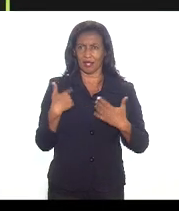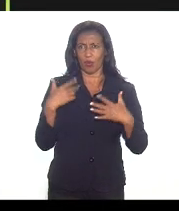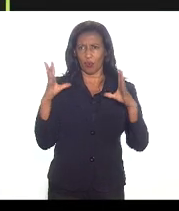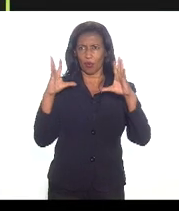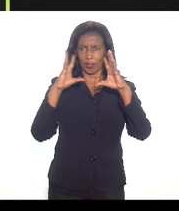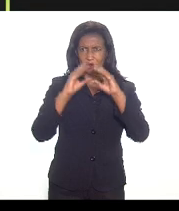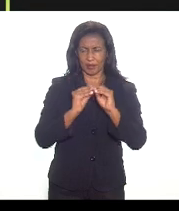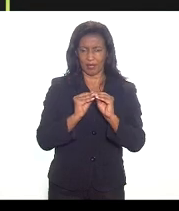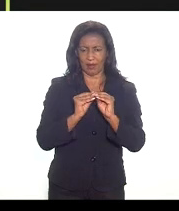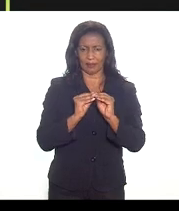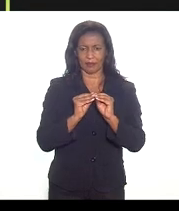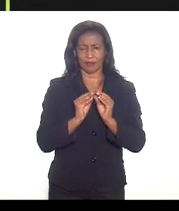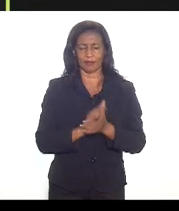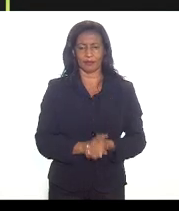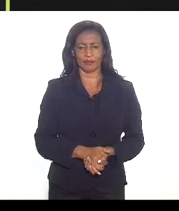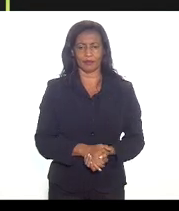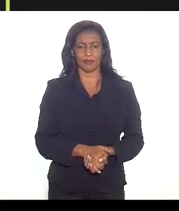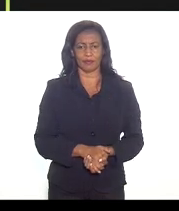Eu vou encerrar.